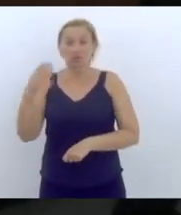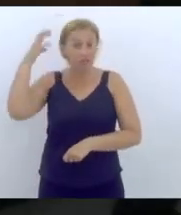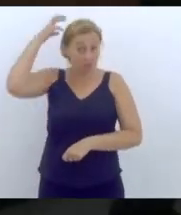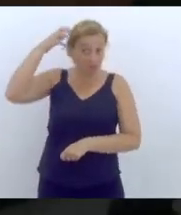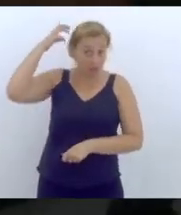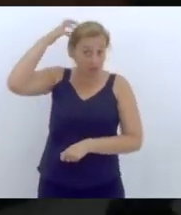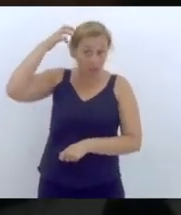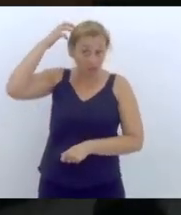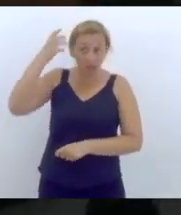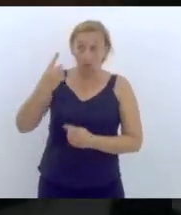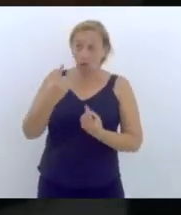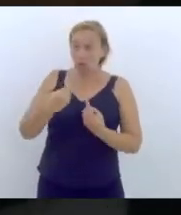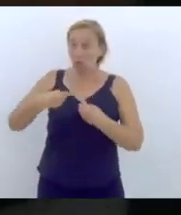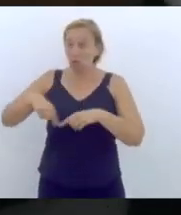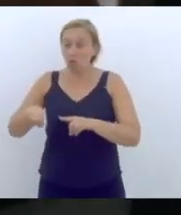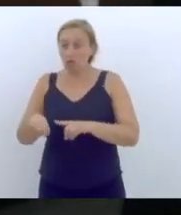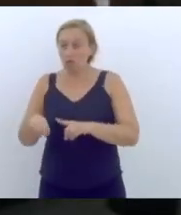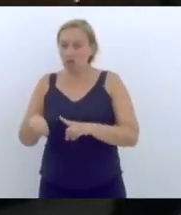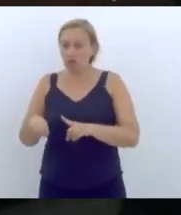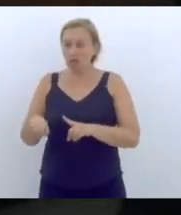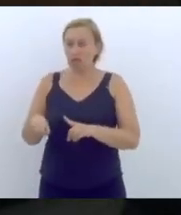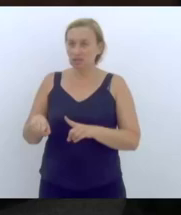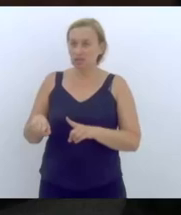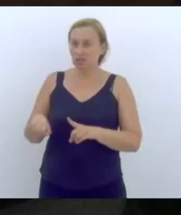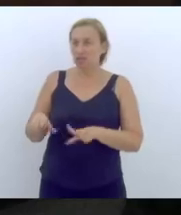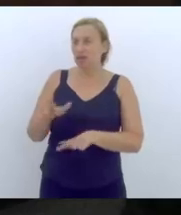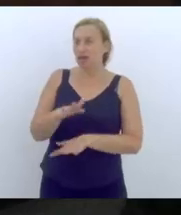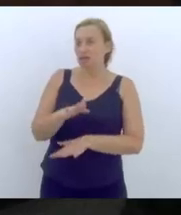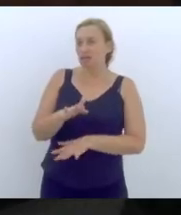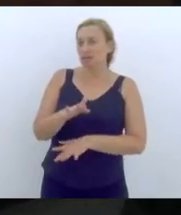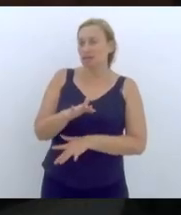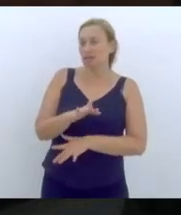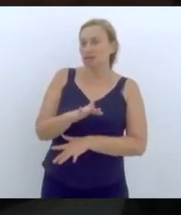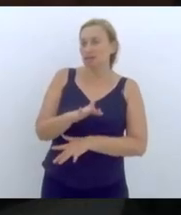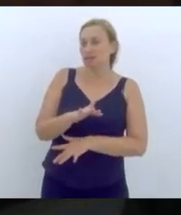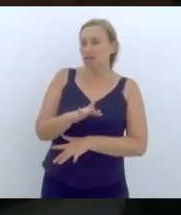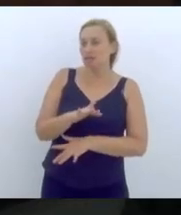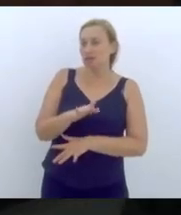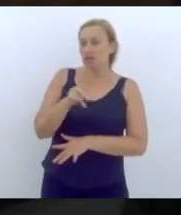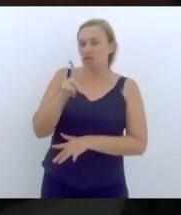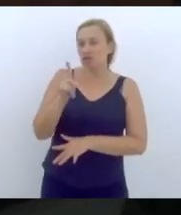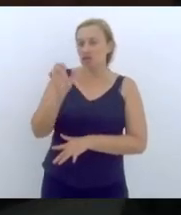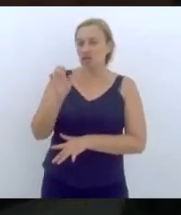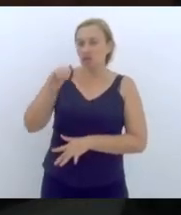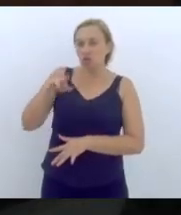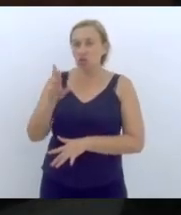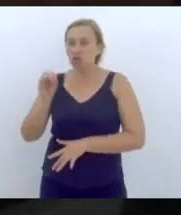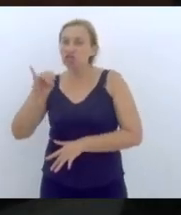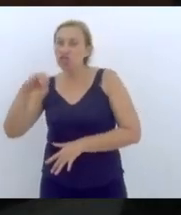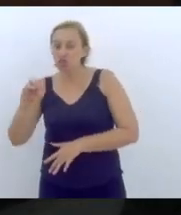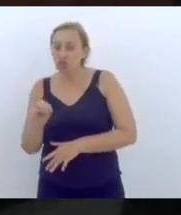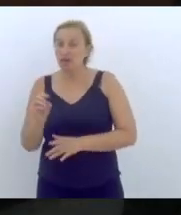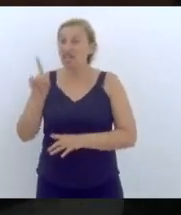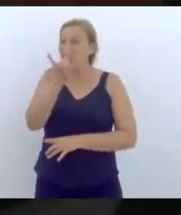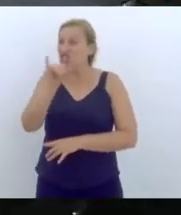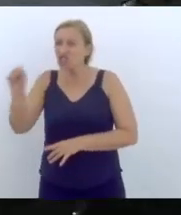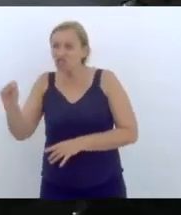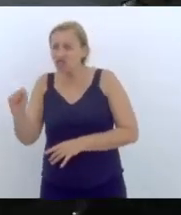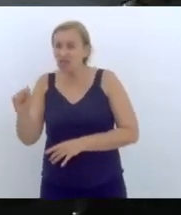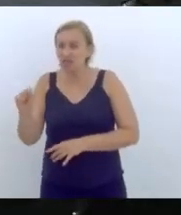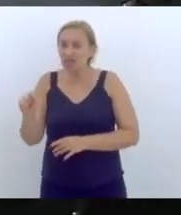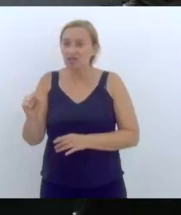de enfrentamento ao genocídio. Peço atenção especial do nosso presidente aqui. Essa data